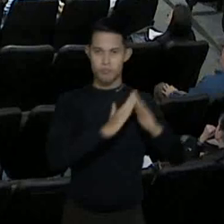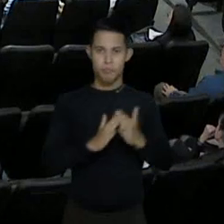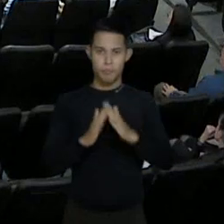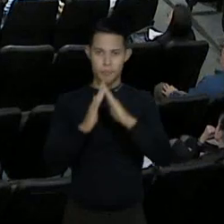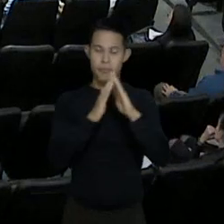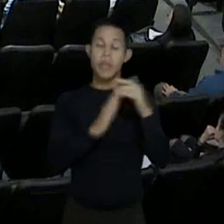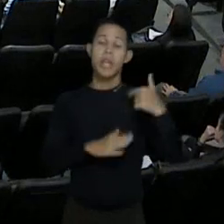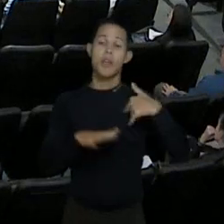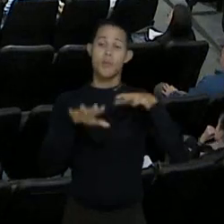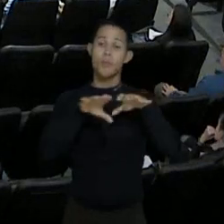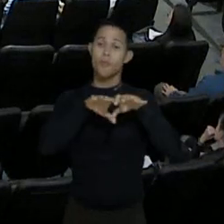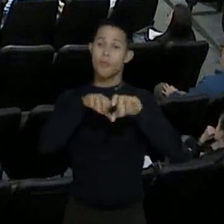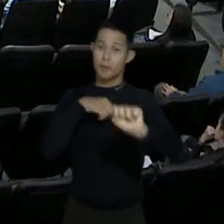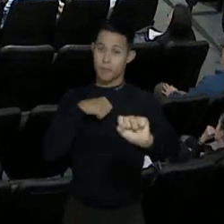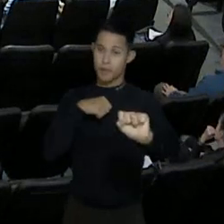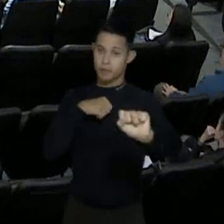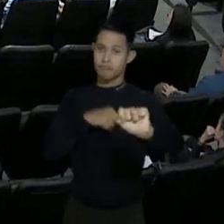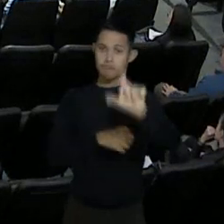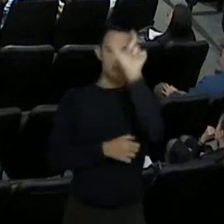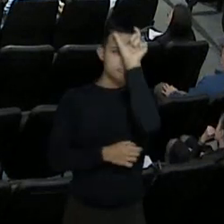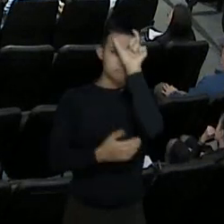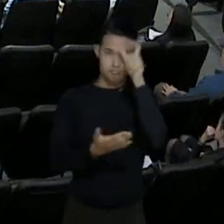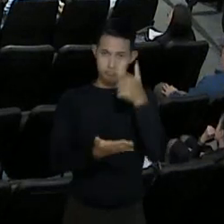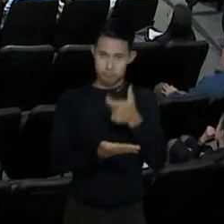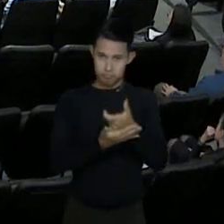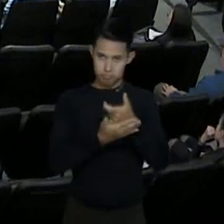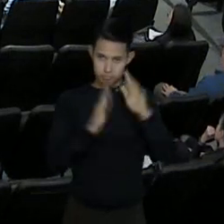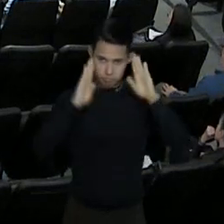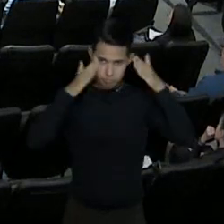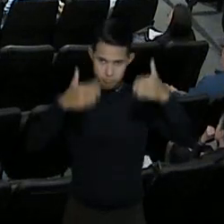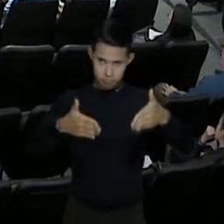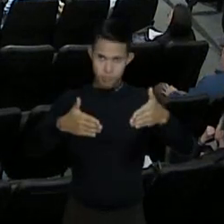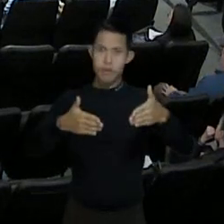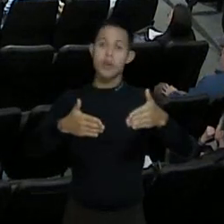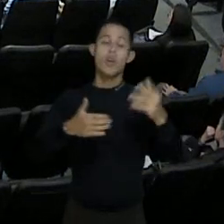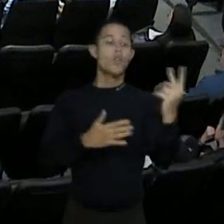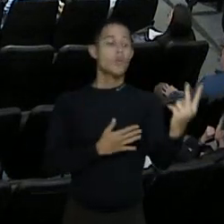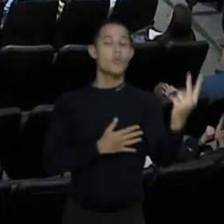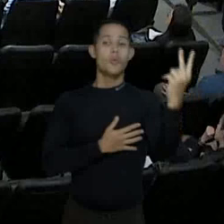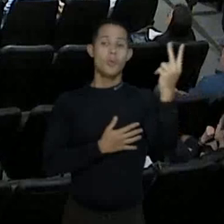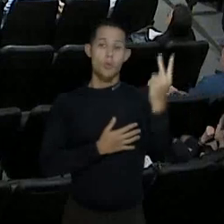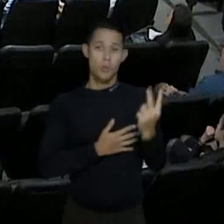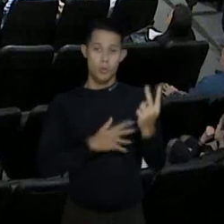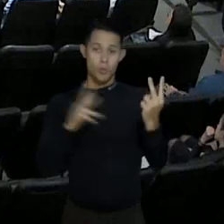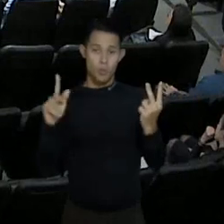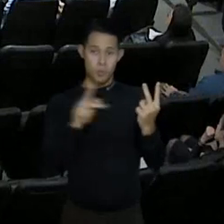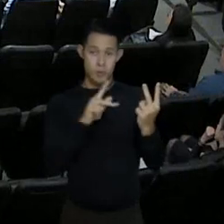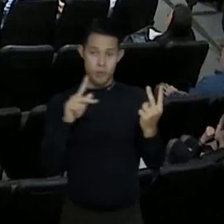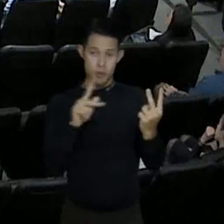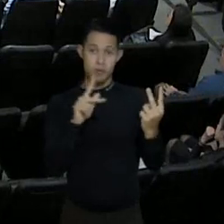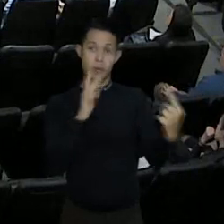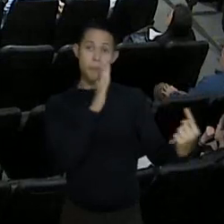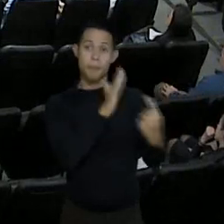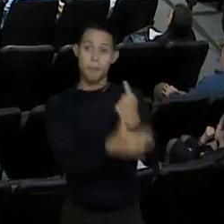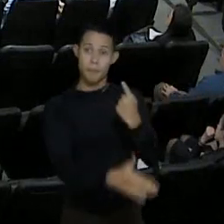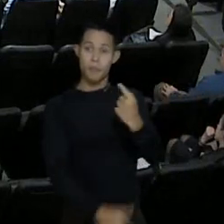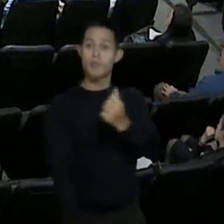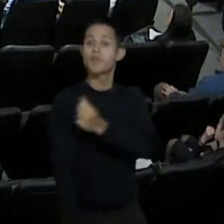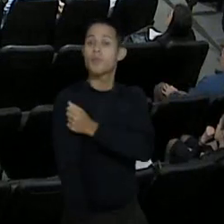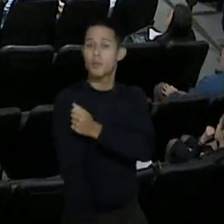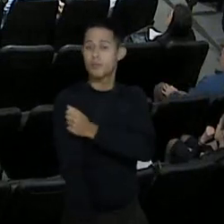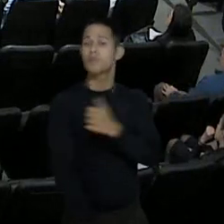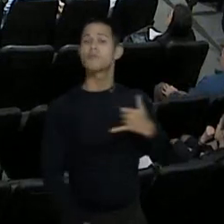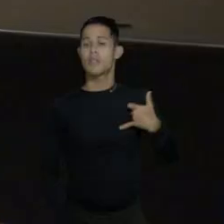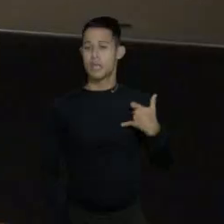sobre dislexia alg alguns dos professores duas professoras vieram falar comigo sobre um aluno delas que tava com 18